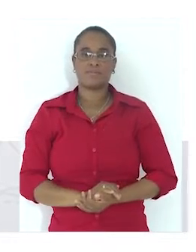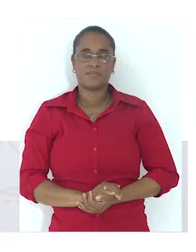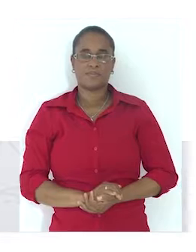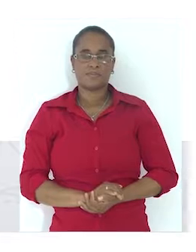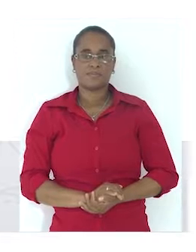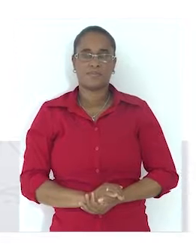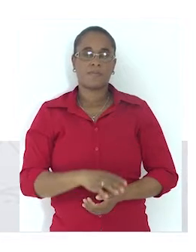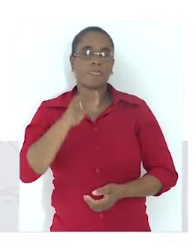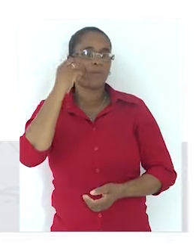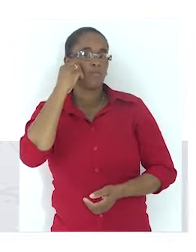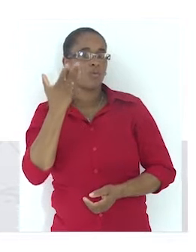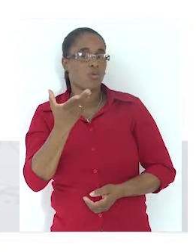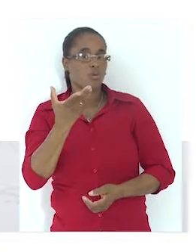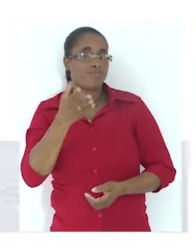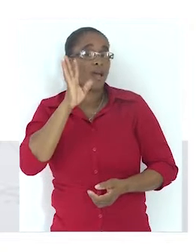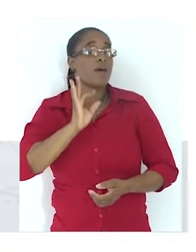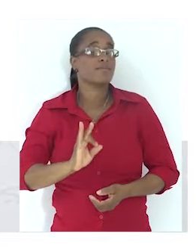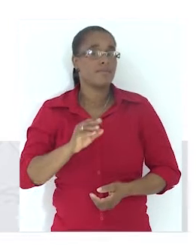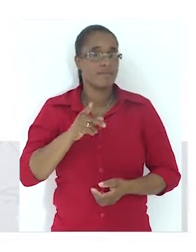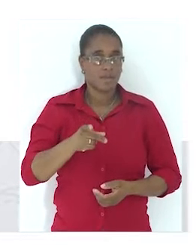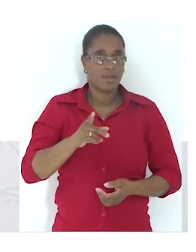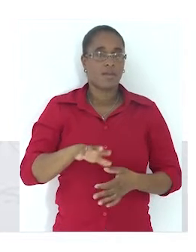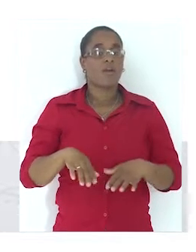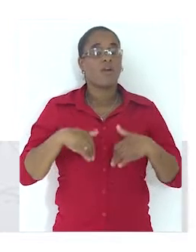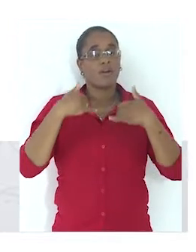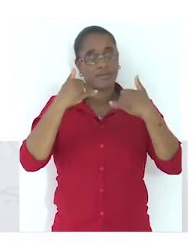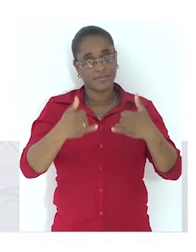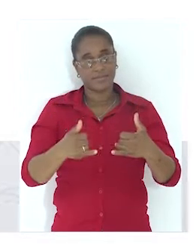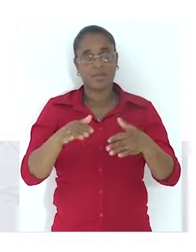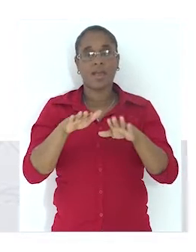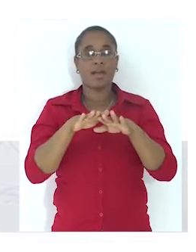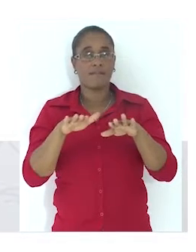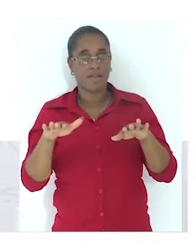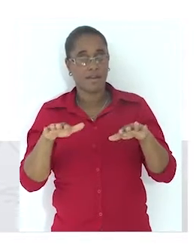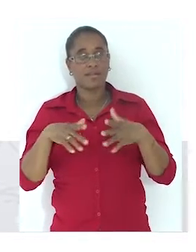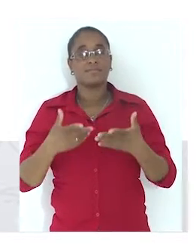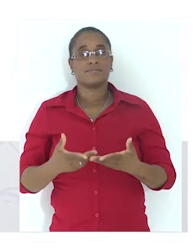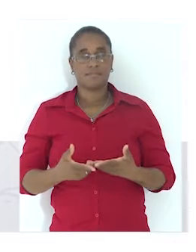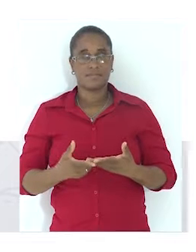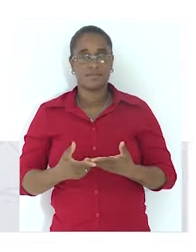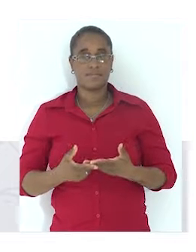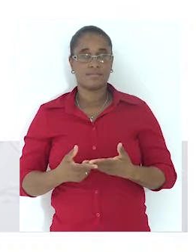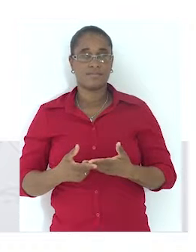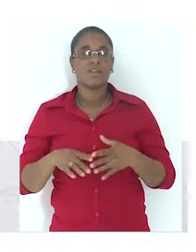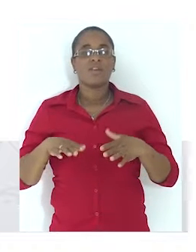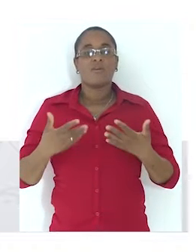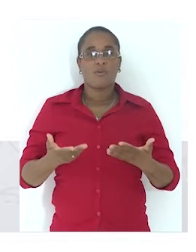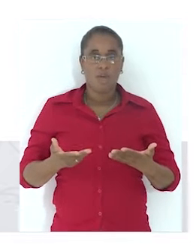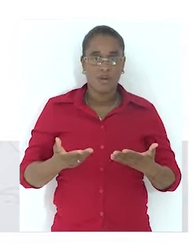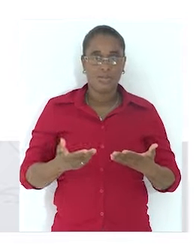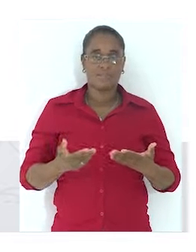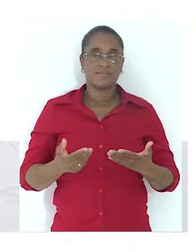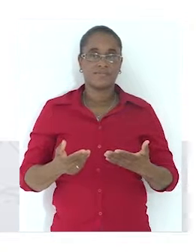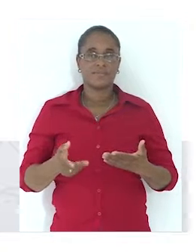E como assim vamos passar para a fase seguinte. E qual é a fase